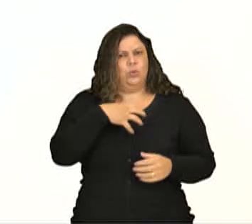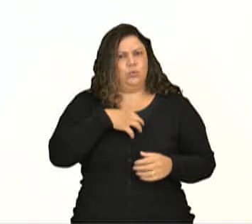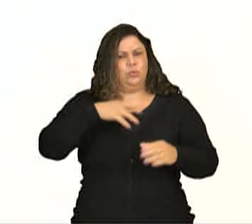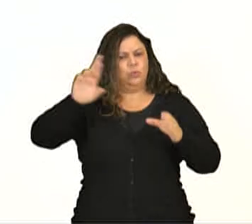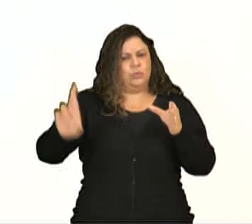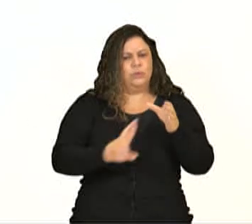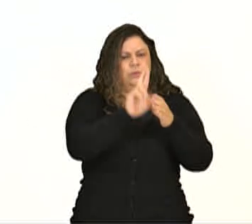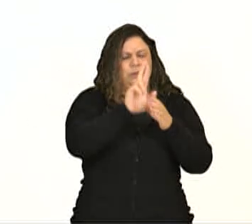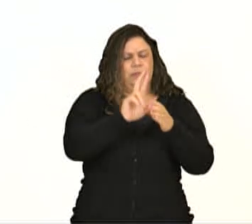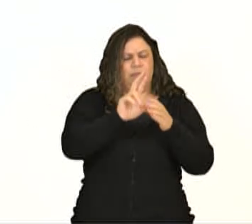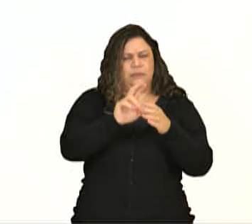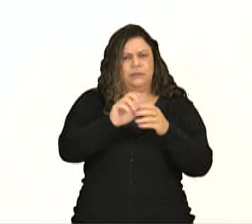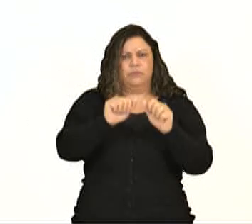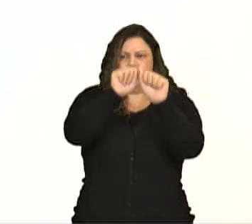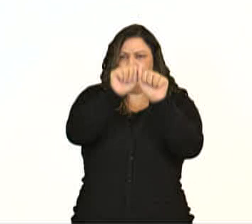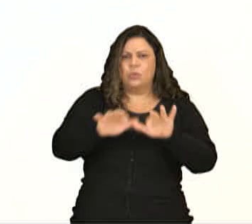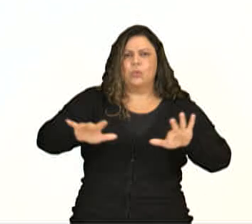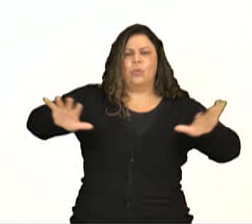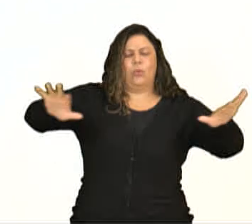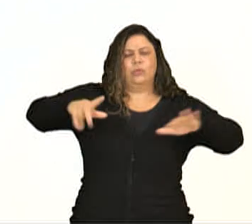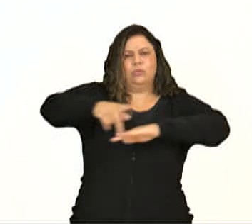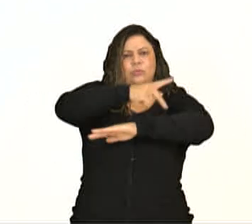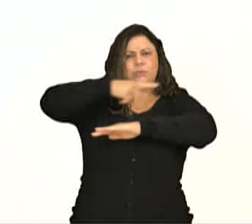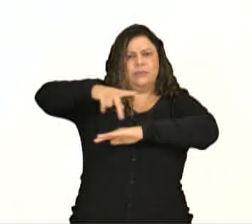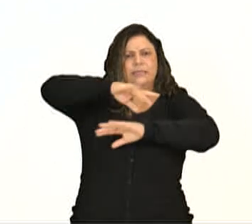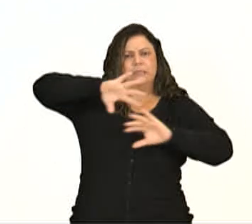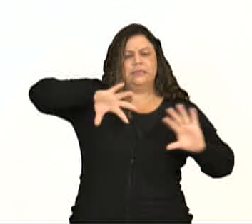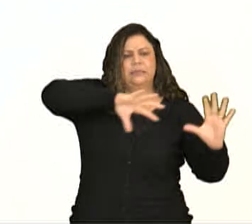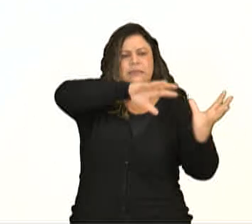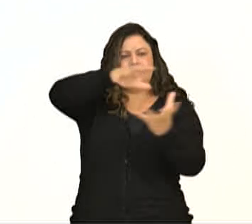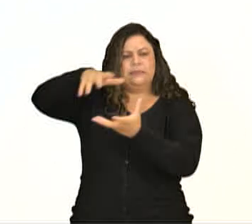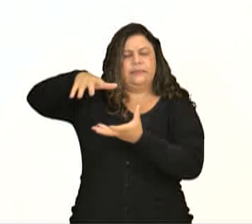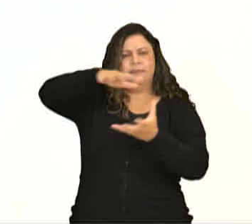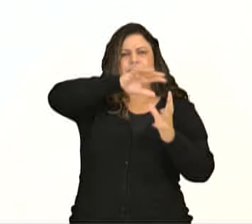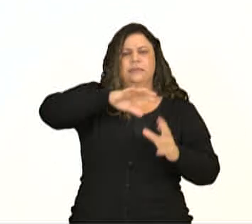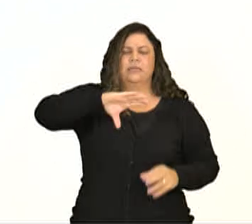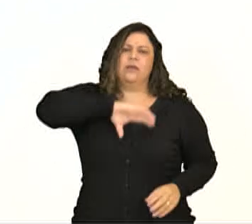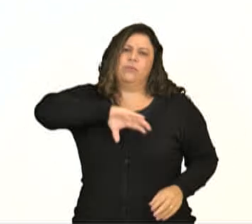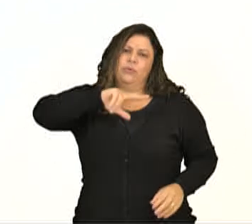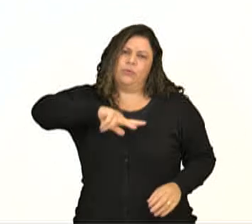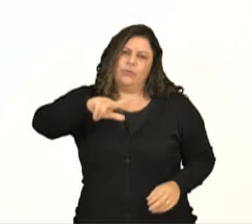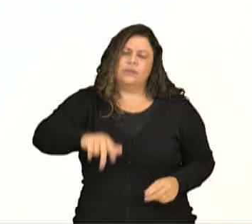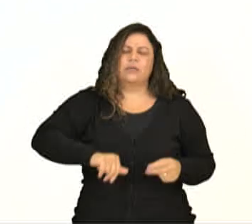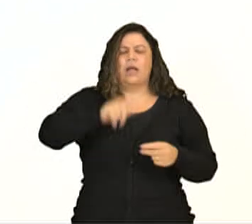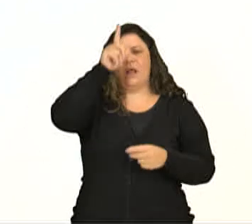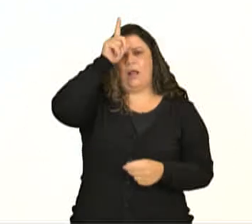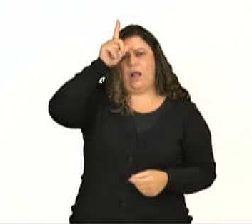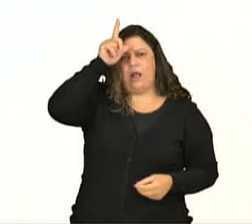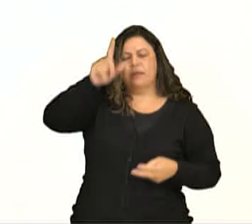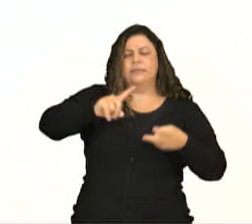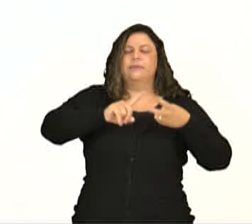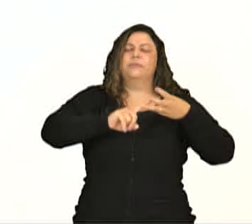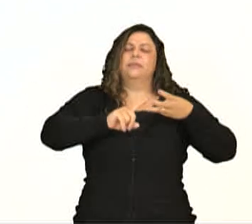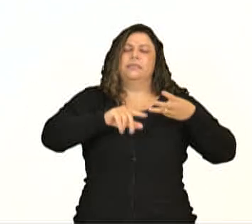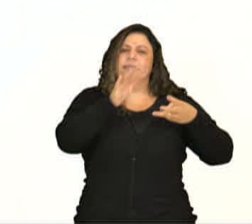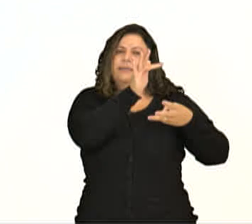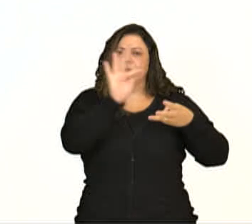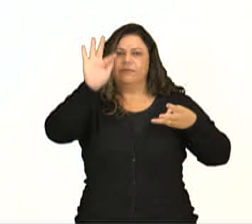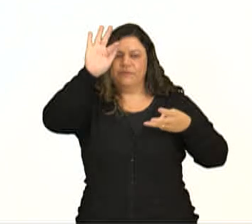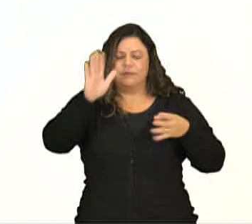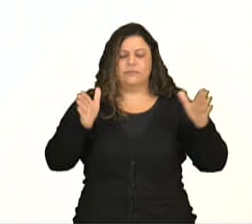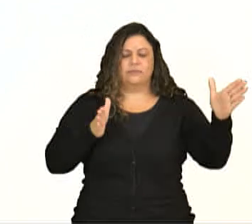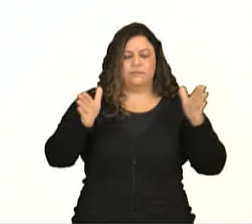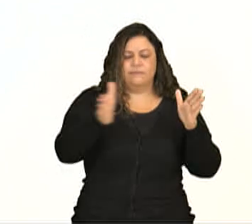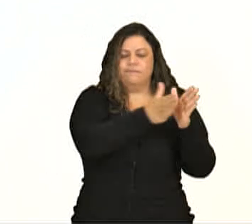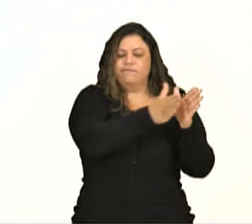em outros países do continente, né? Como Portugal, Alemanha, França, e nessa fase